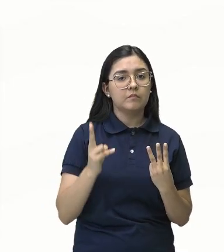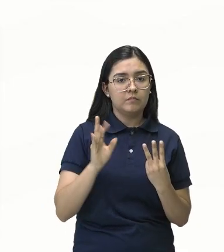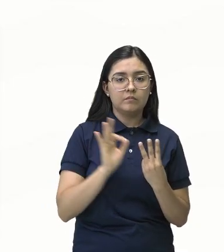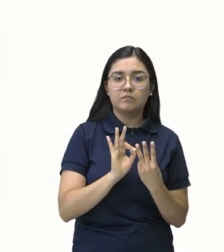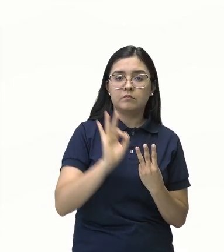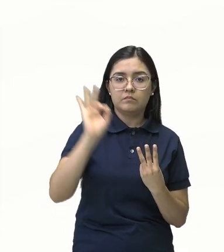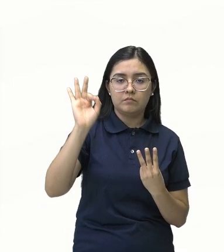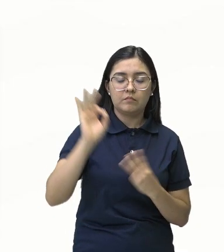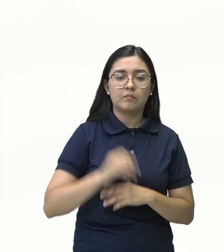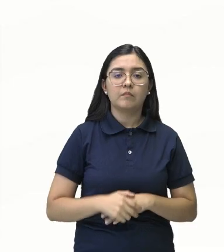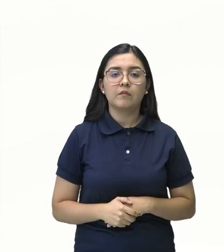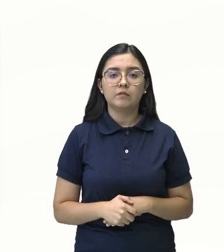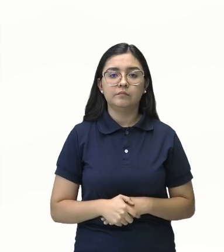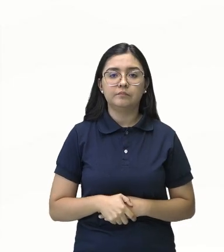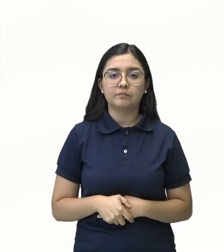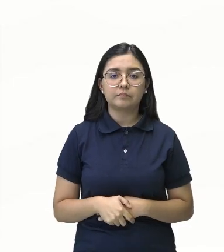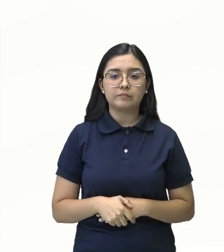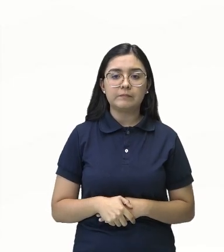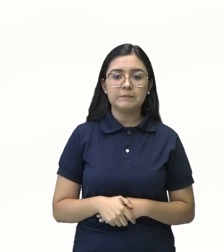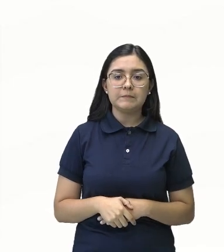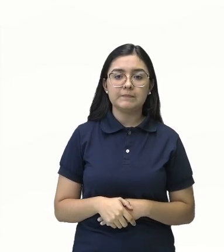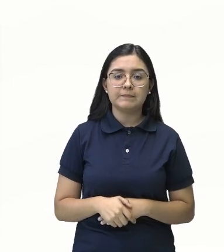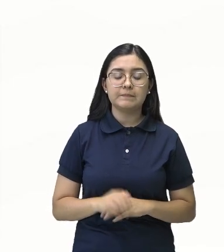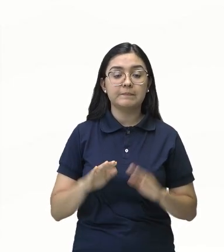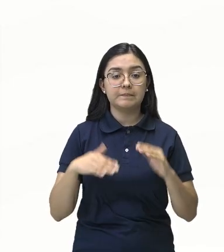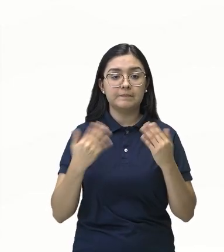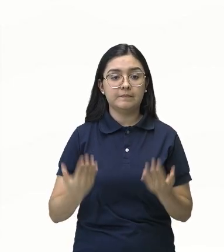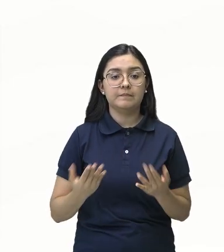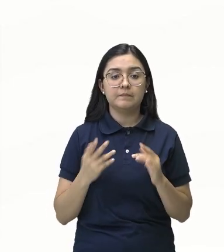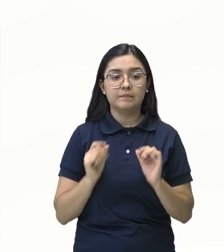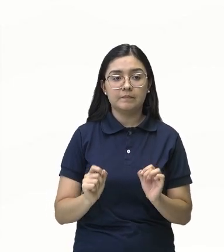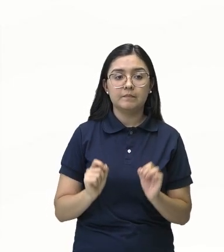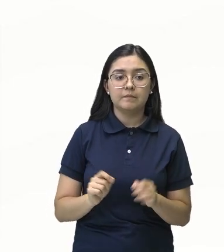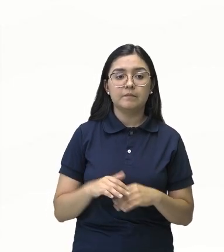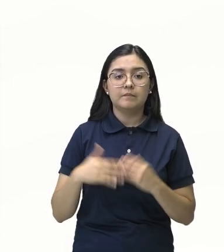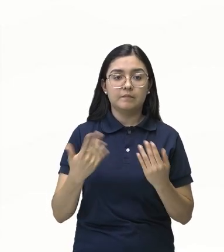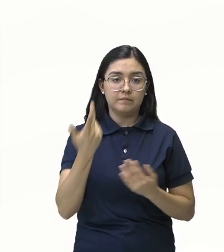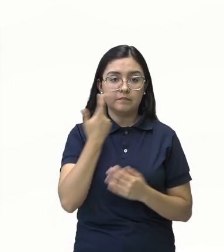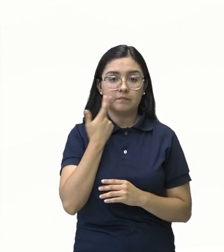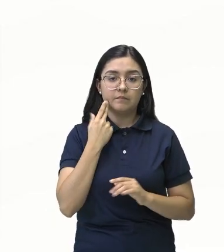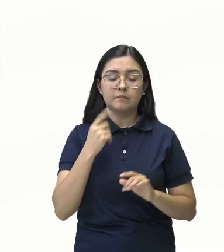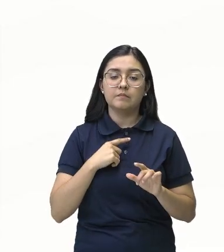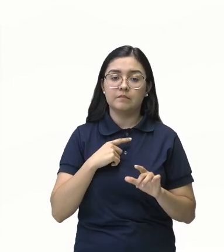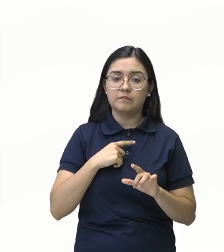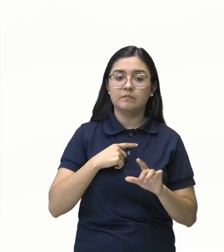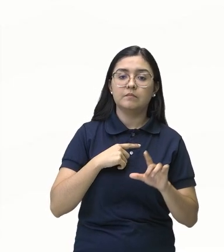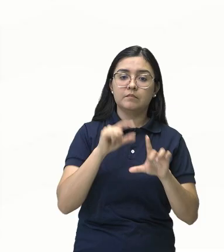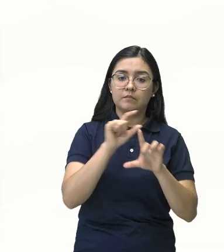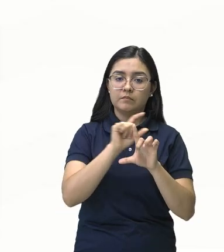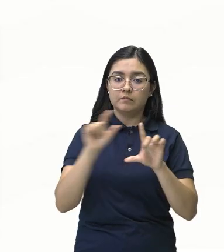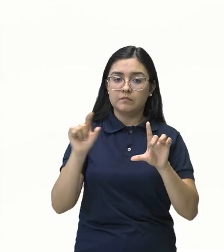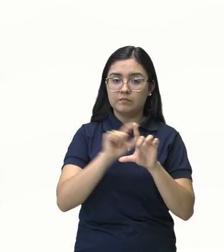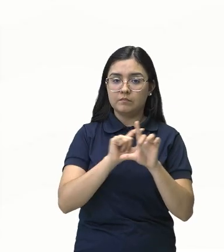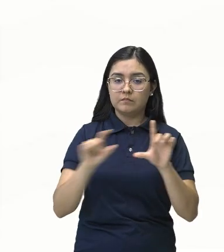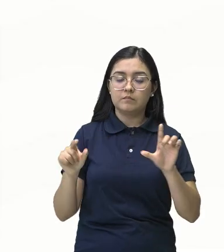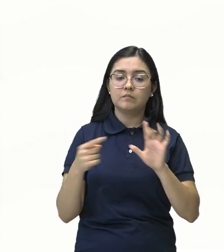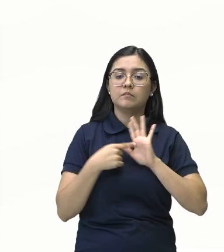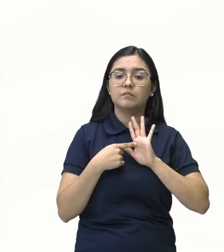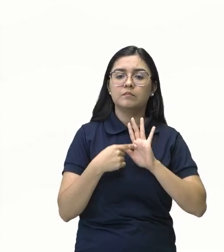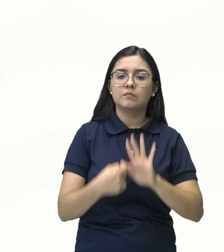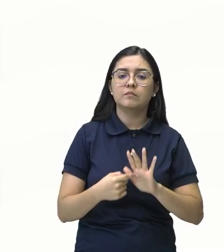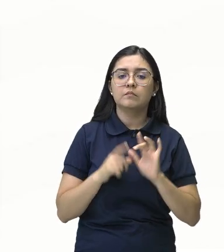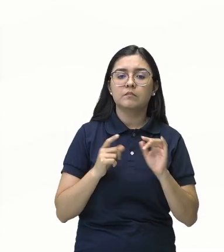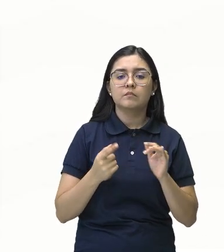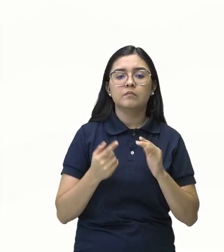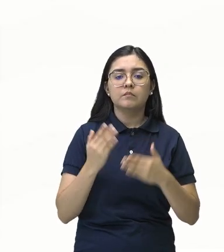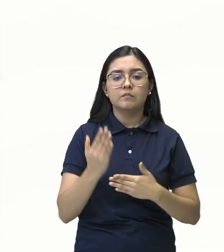em evolução, tá bom? Então, normalmente, nosso gráfico de linhas, eles nos ajudam, né,